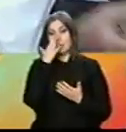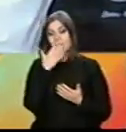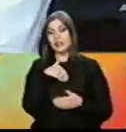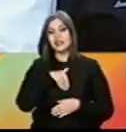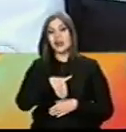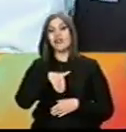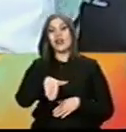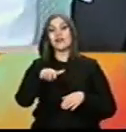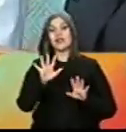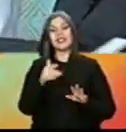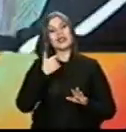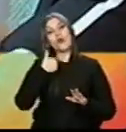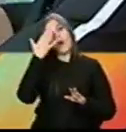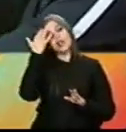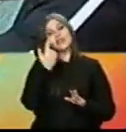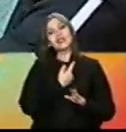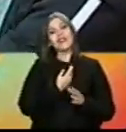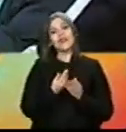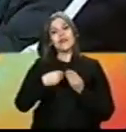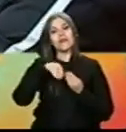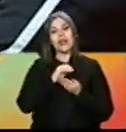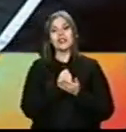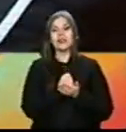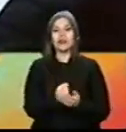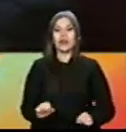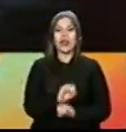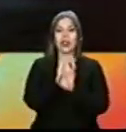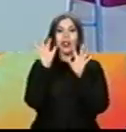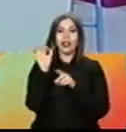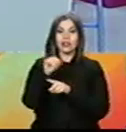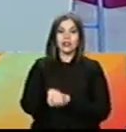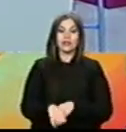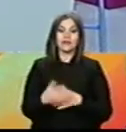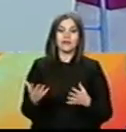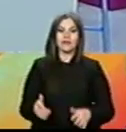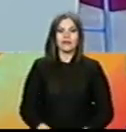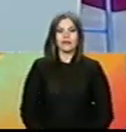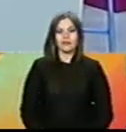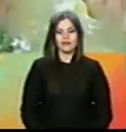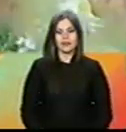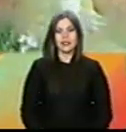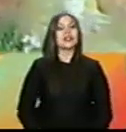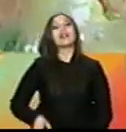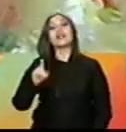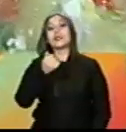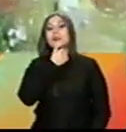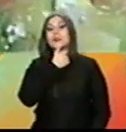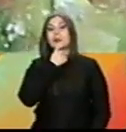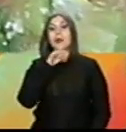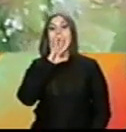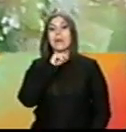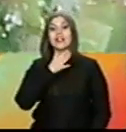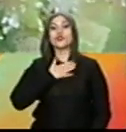acho que deveria haver um bocadinho mais de apoio, não é? Sem dúvida alguma. E, portanto, é nesse sentido. E depois o que fazer com as mães que não querem amamentar,